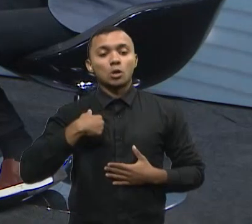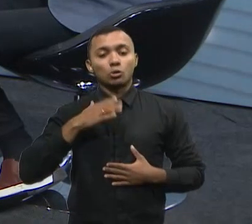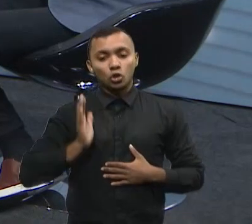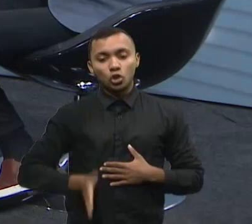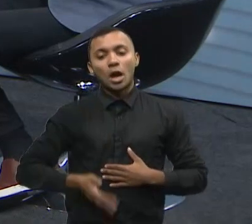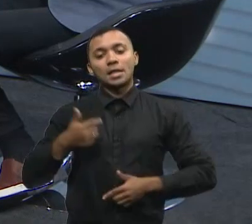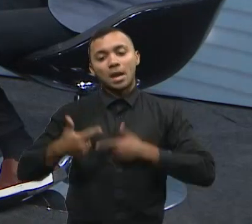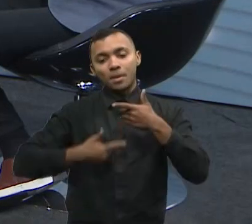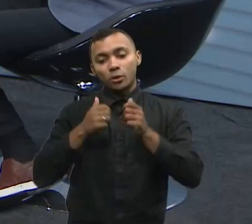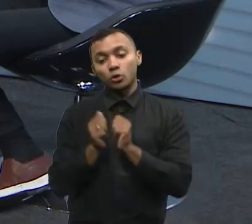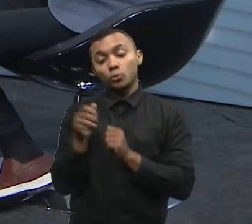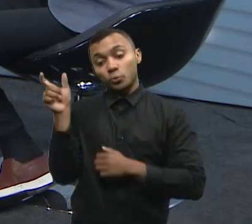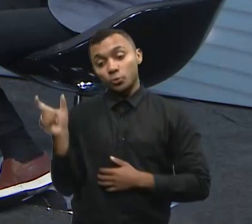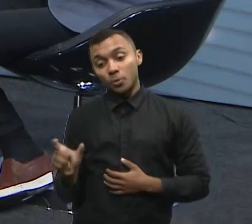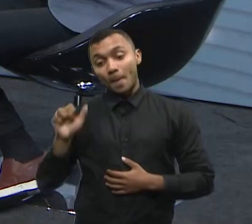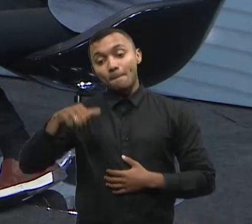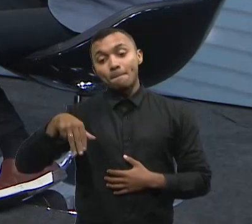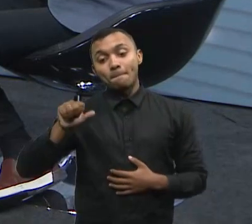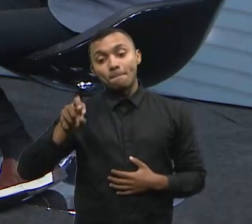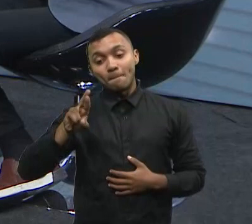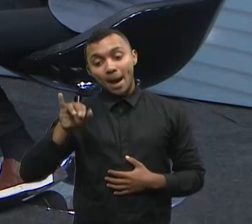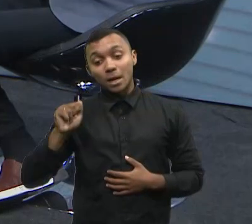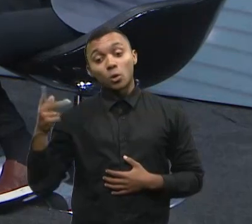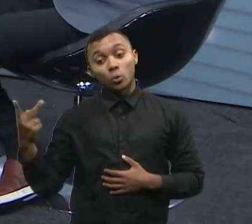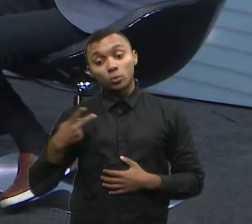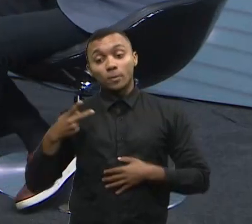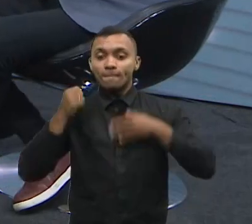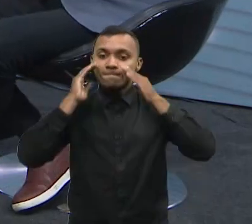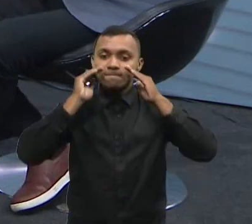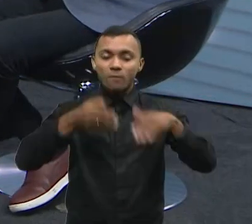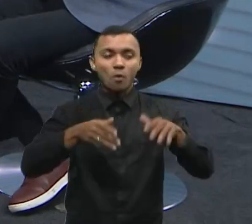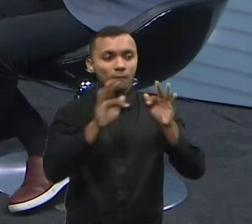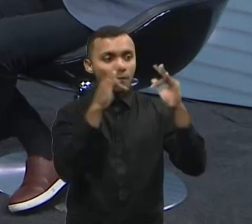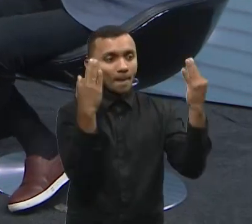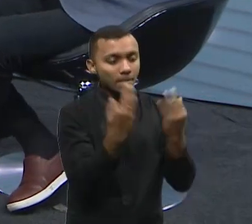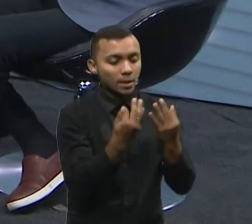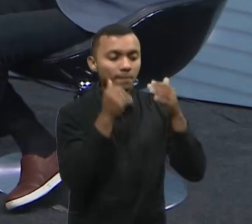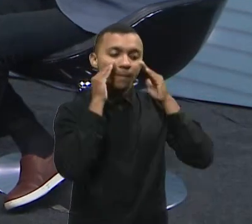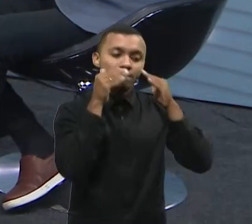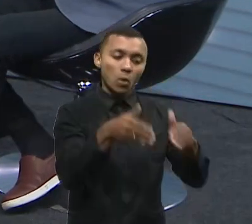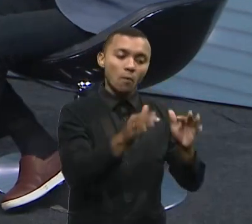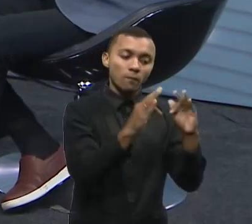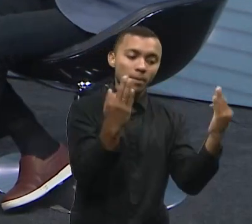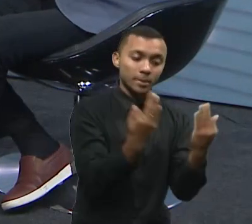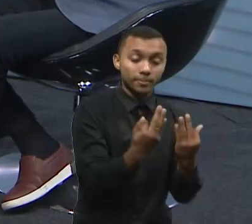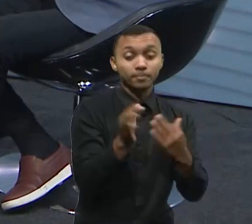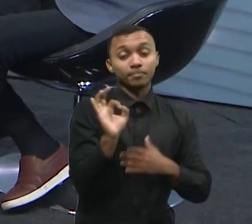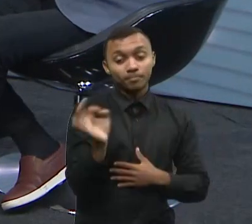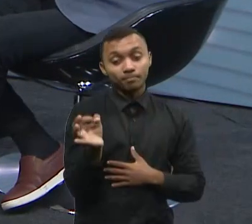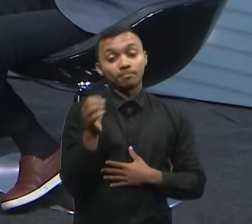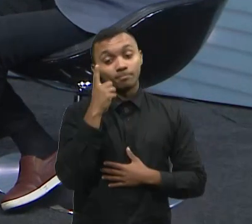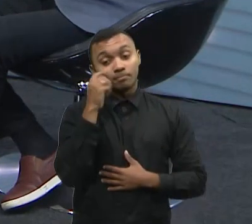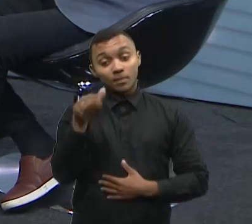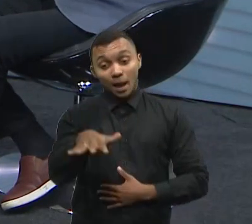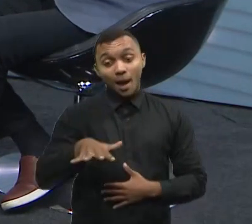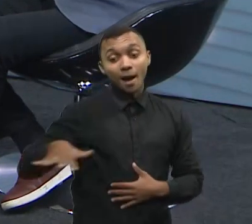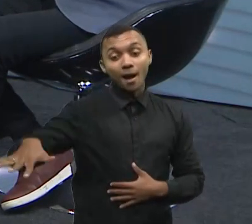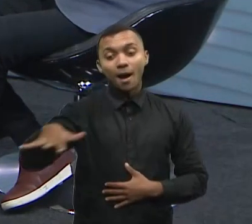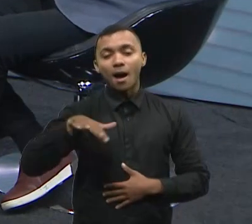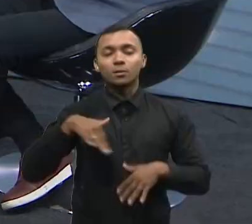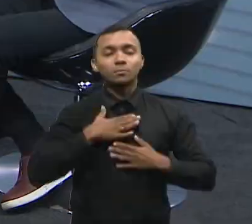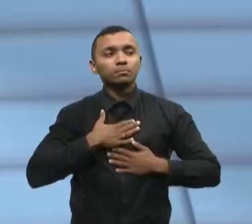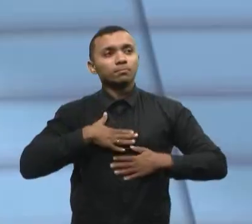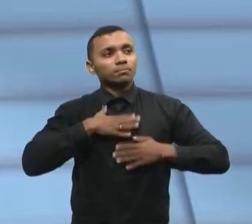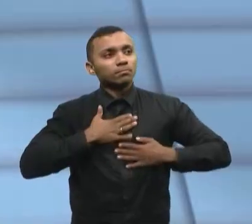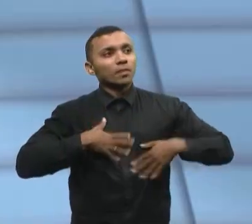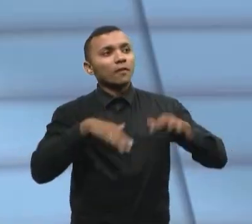psicóloga da família, nós trabalhamos a família dentro desse contexto, né? Então, é o ambiente familiar em que a criança